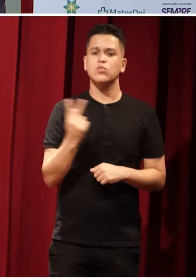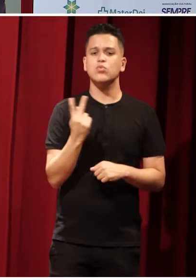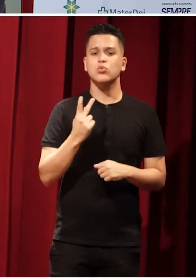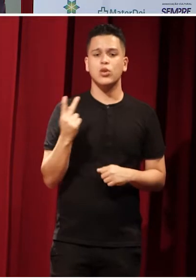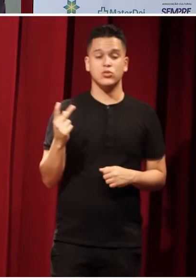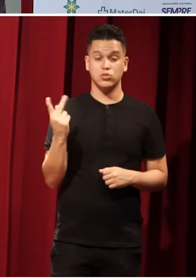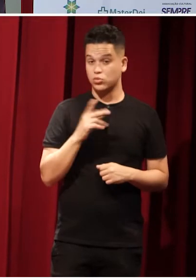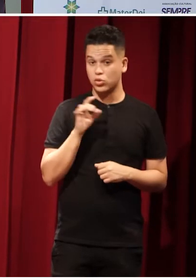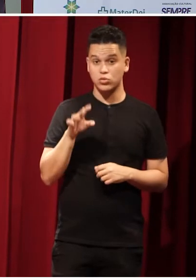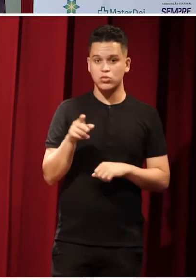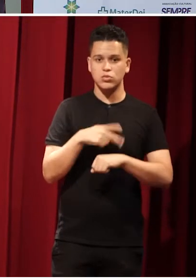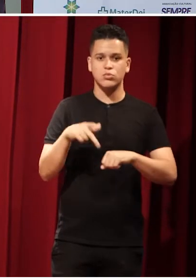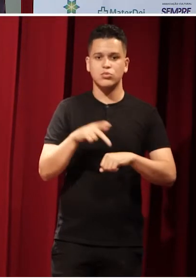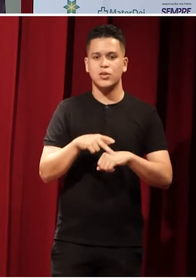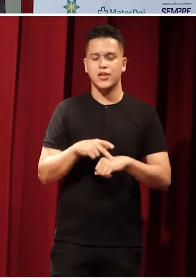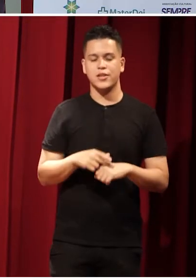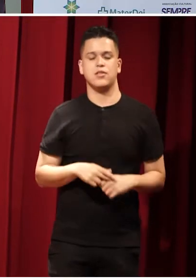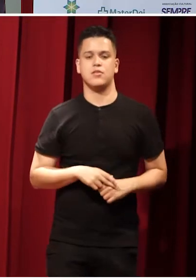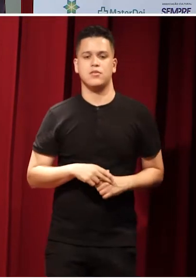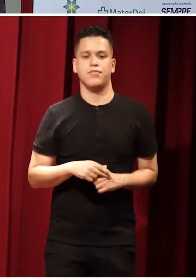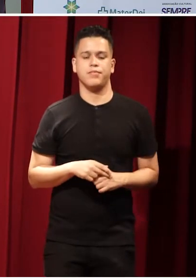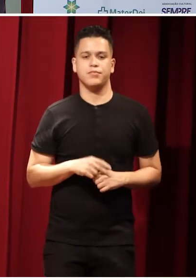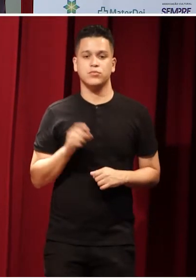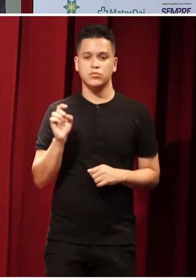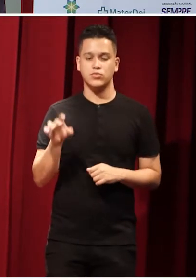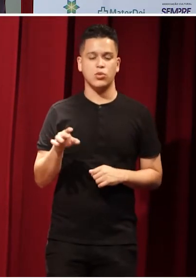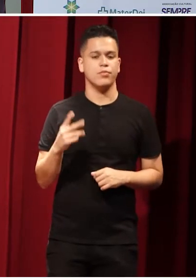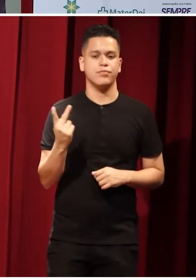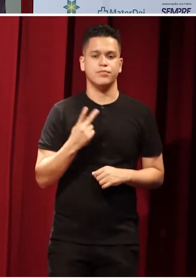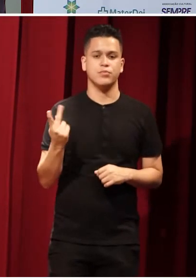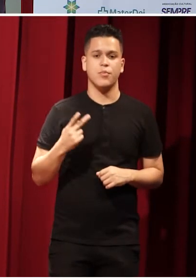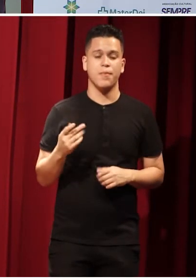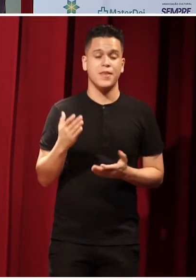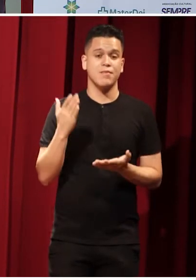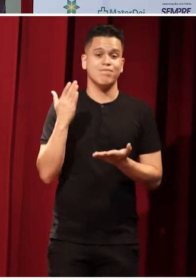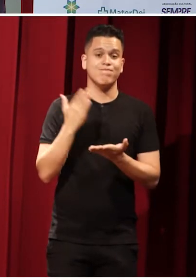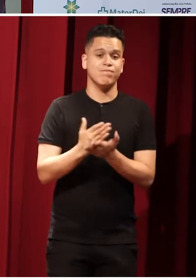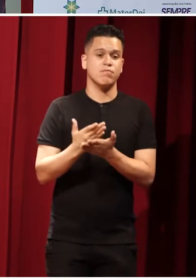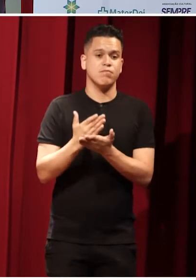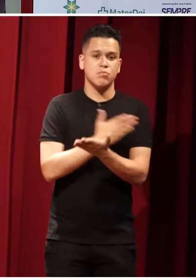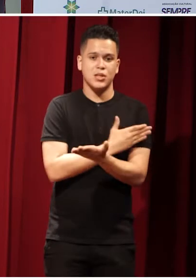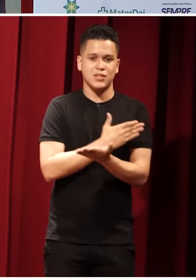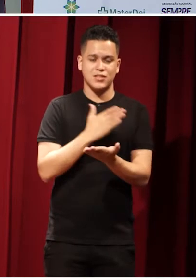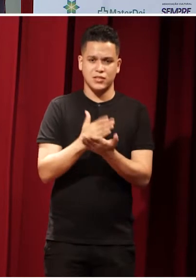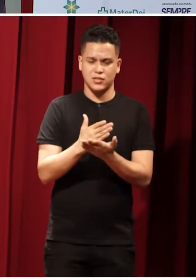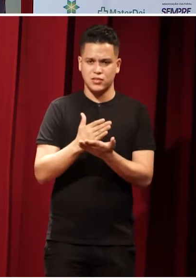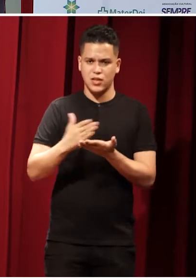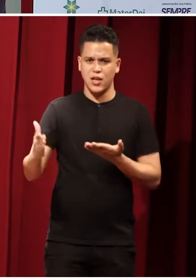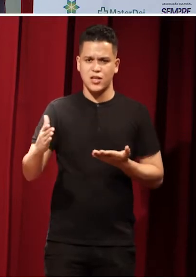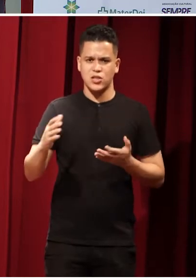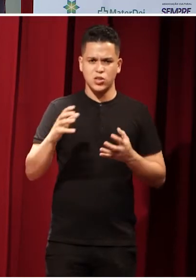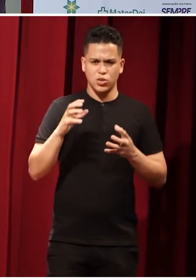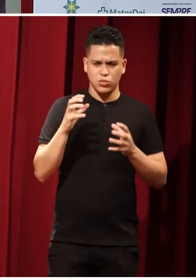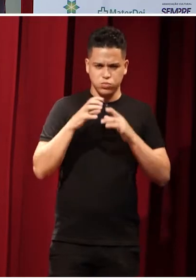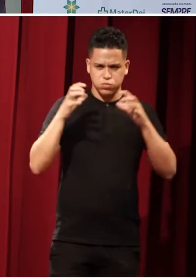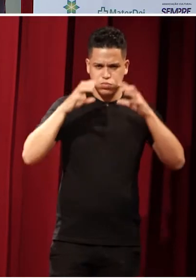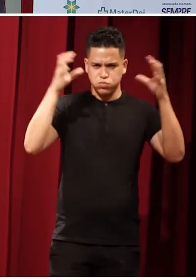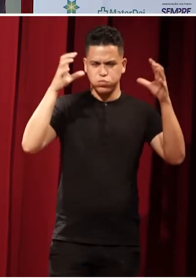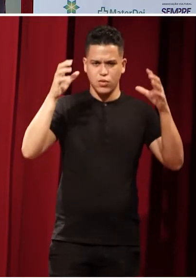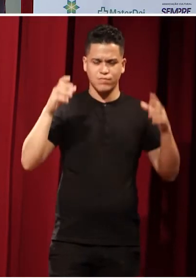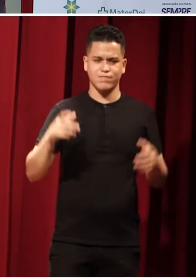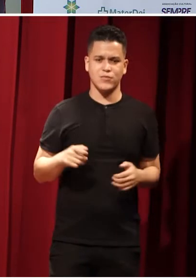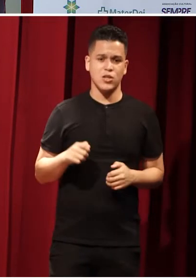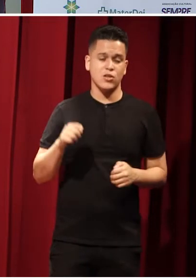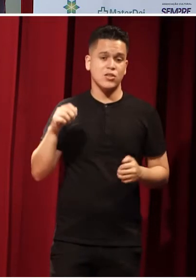mundo em que mais da metade de emissões de gases de efeito estufa vem de